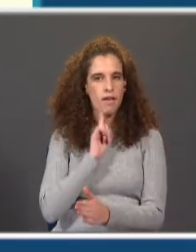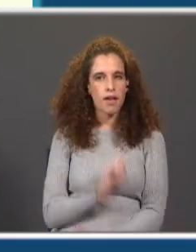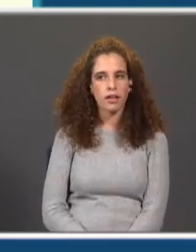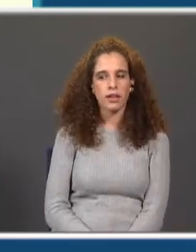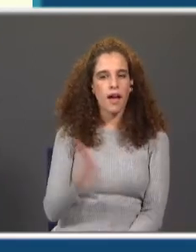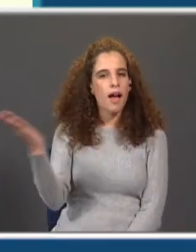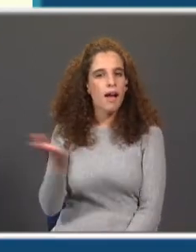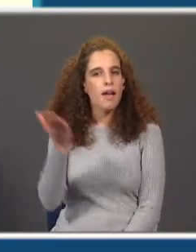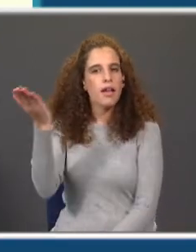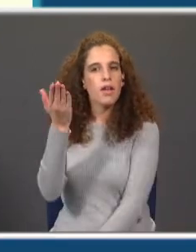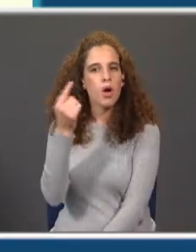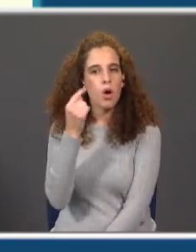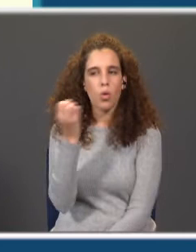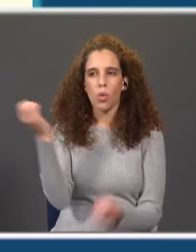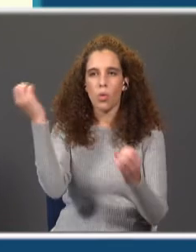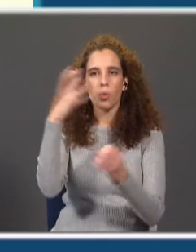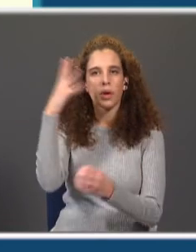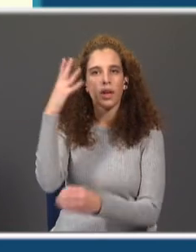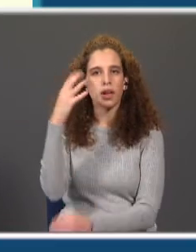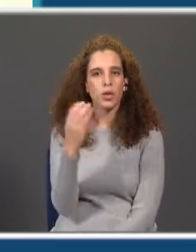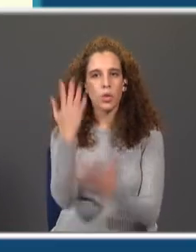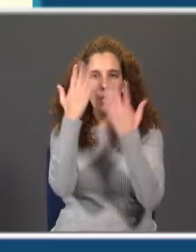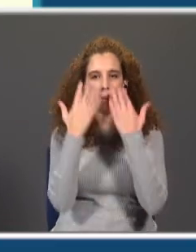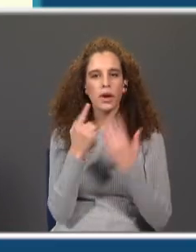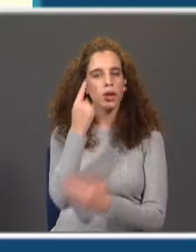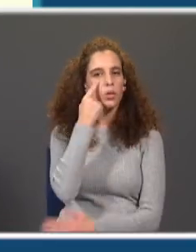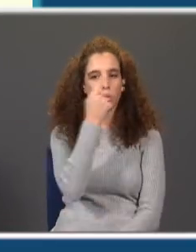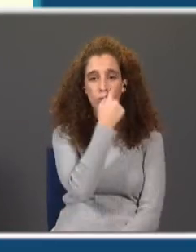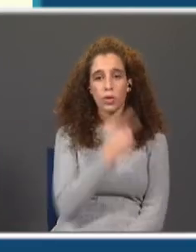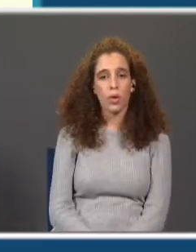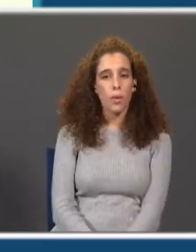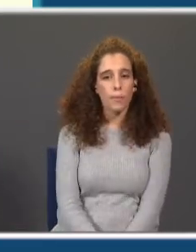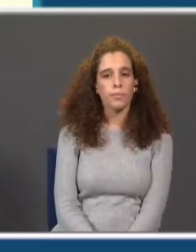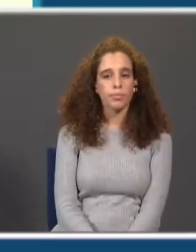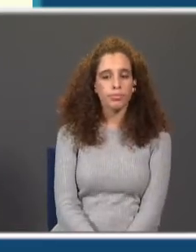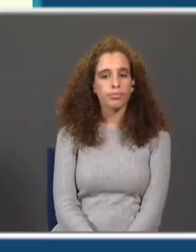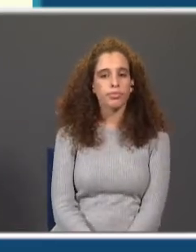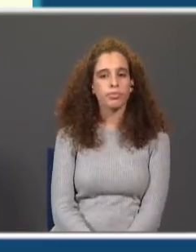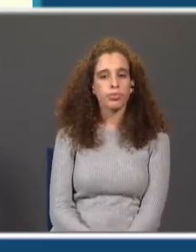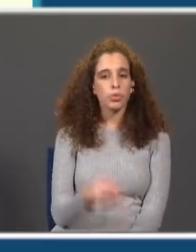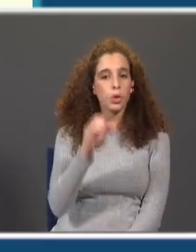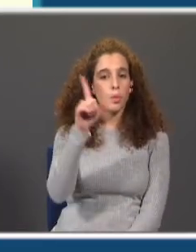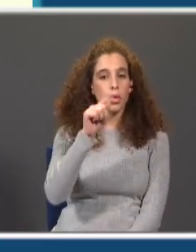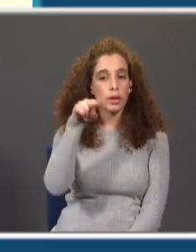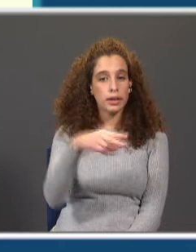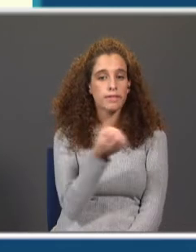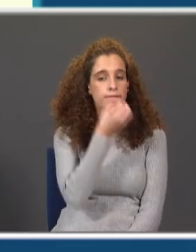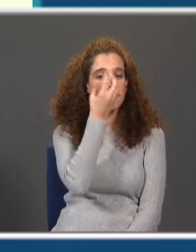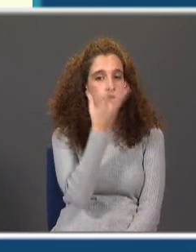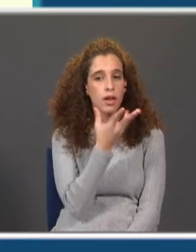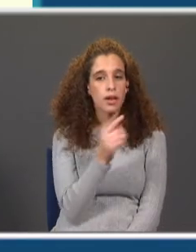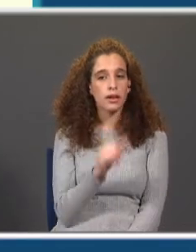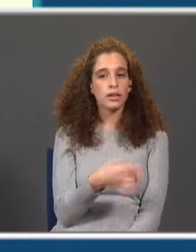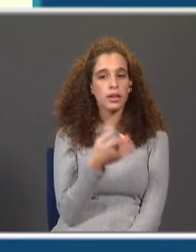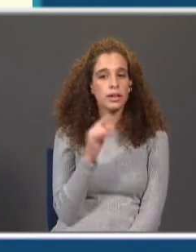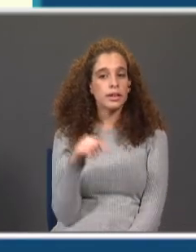olhos daquela mulher que lhe causava paixão. E o pólen da acácia que me chovia nas pálpebras, temos então